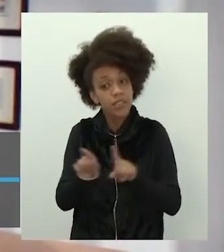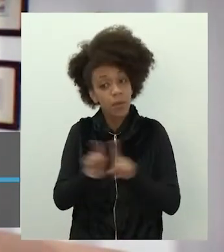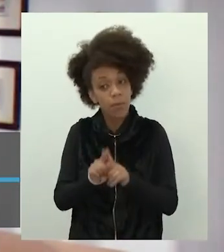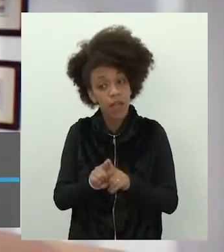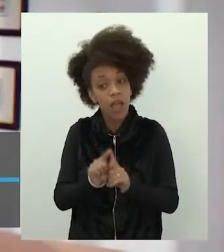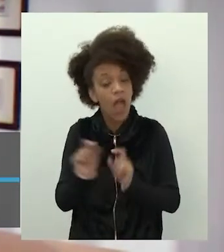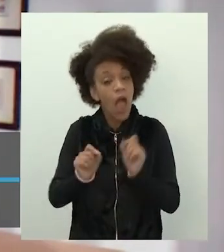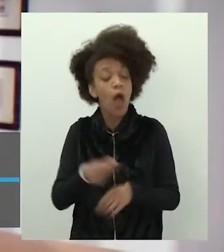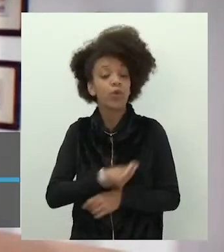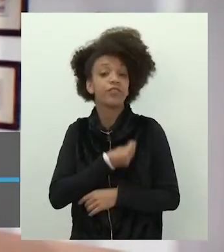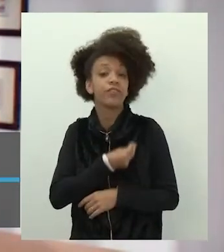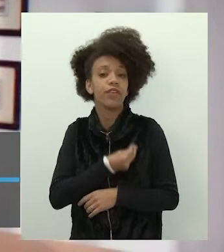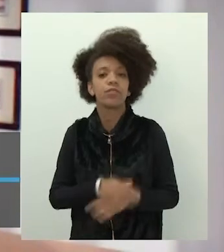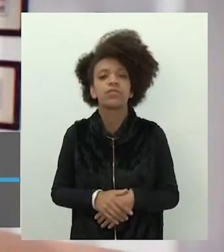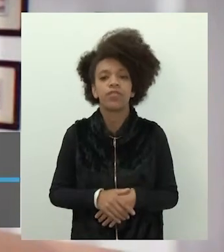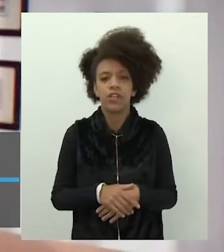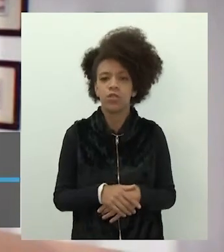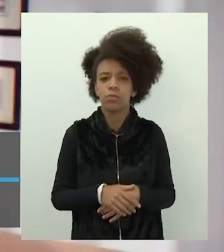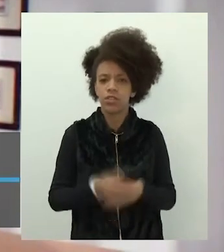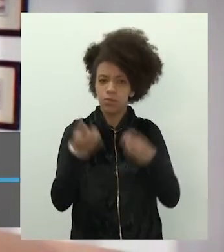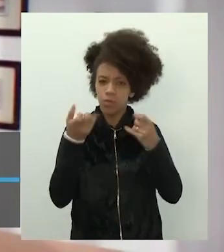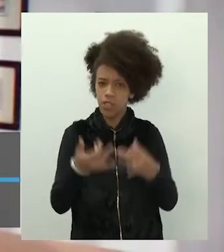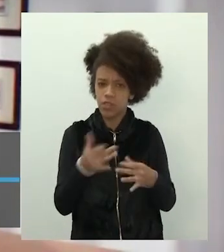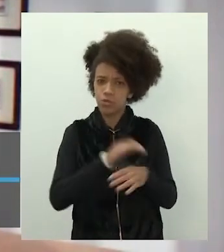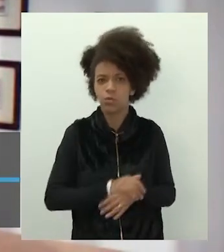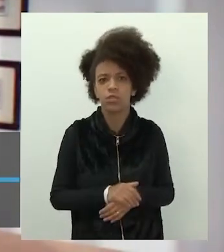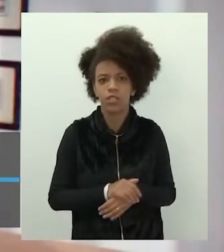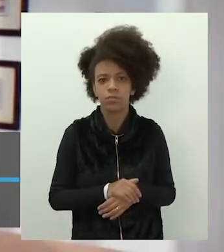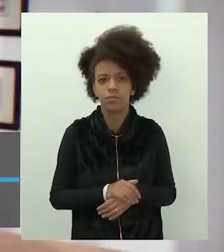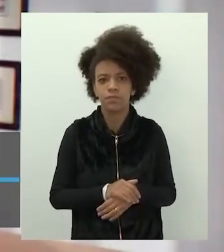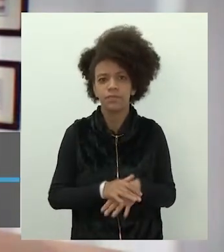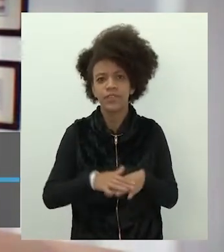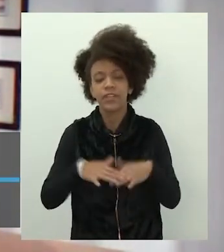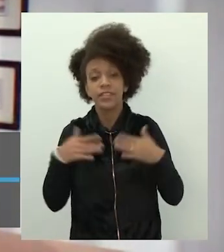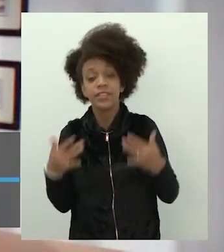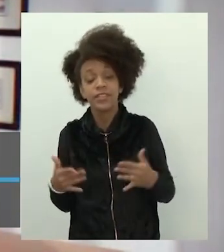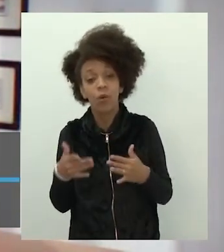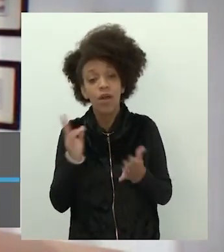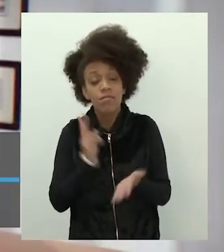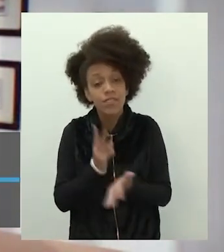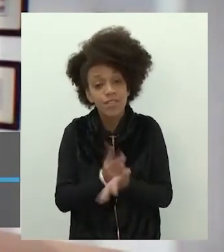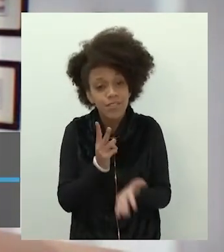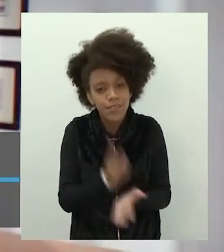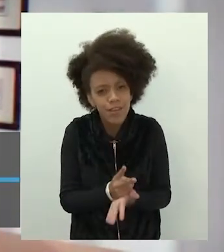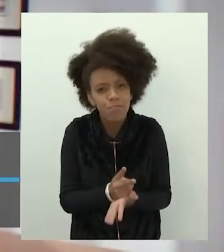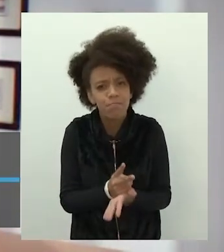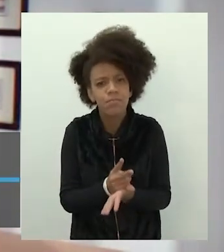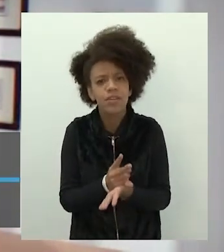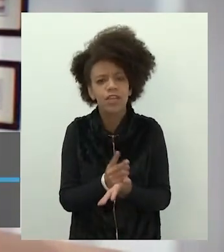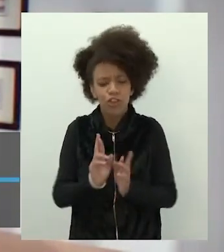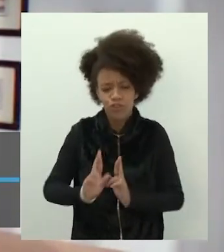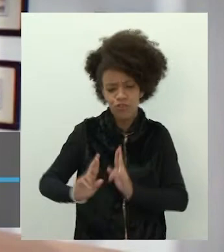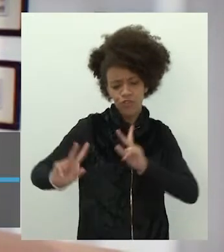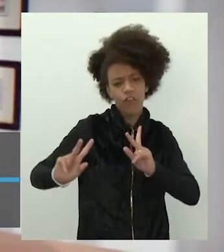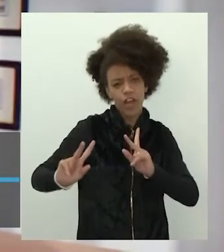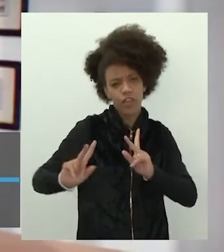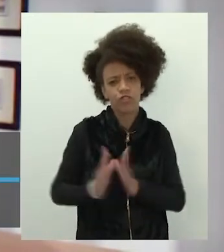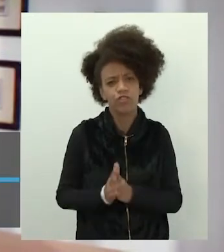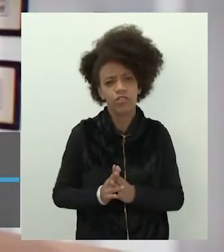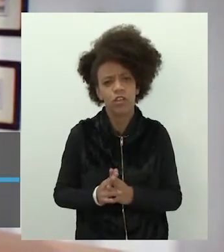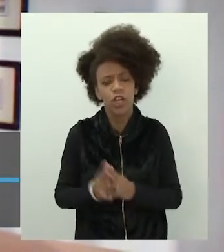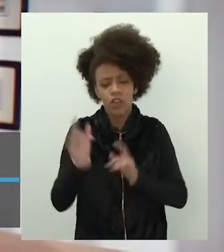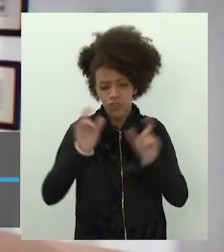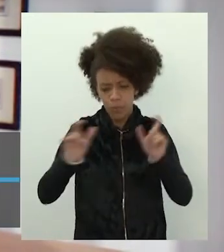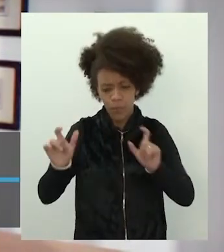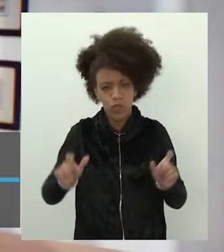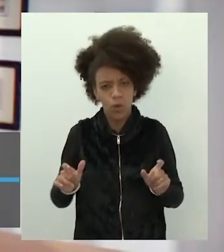nós vivemos, logicamente. Então, e cada vez ficamos, então, mais diferentes de